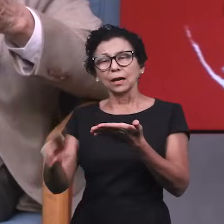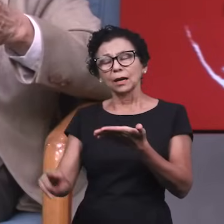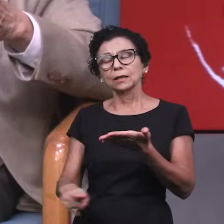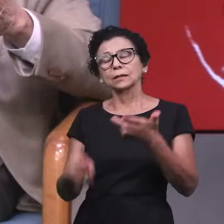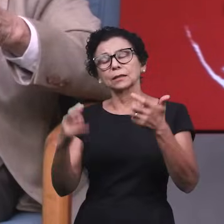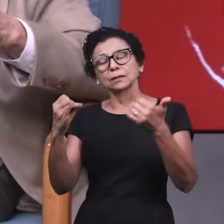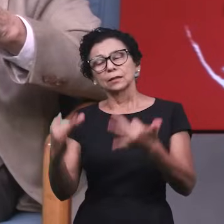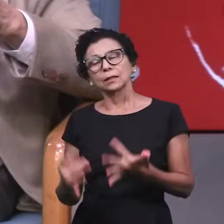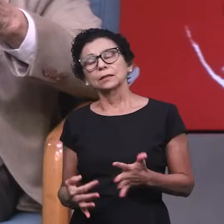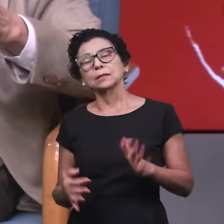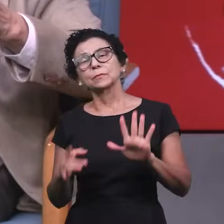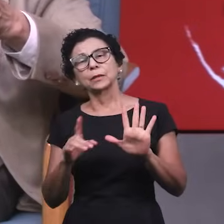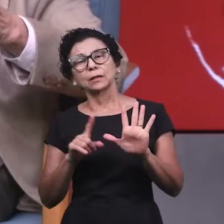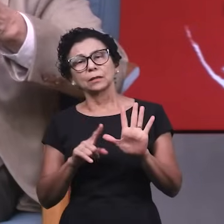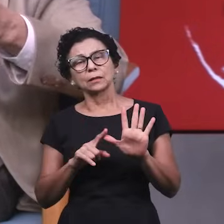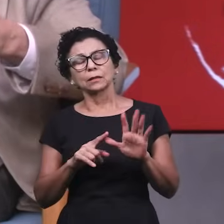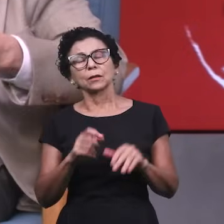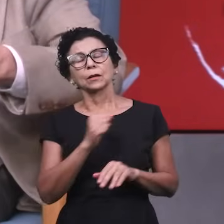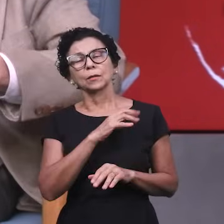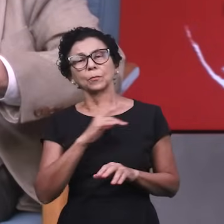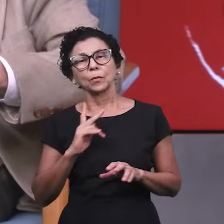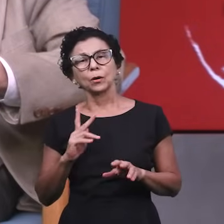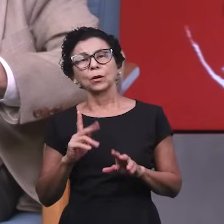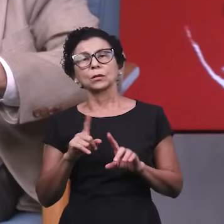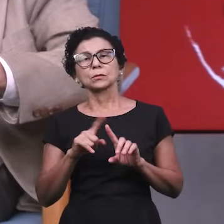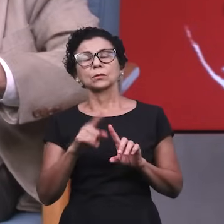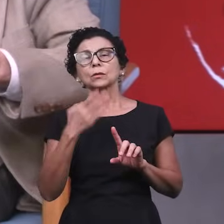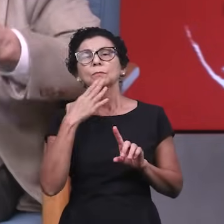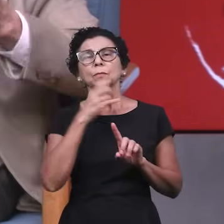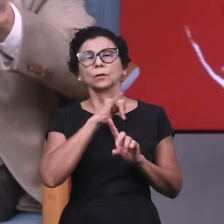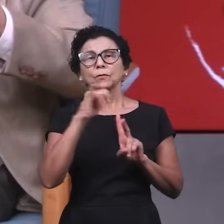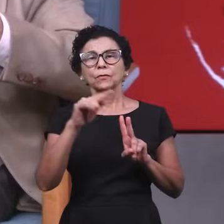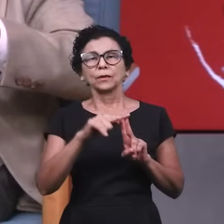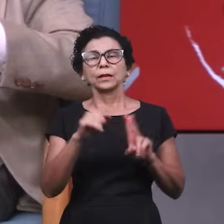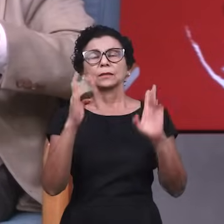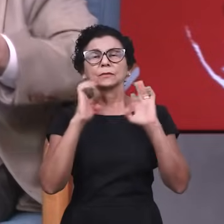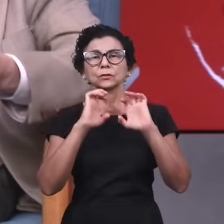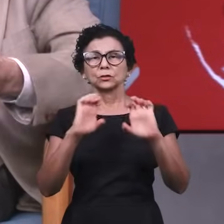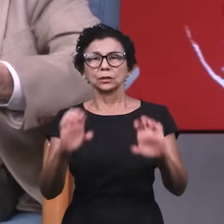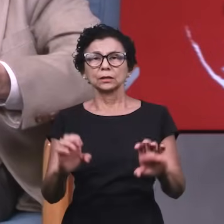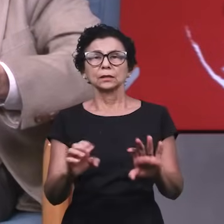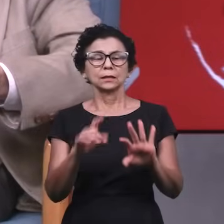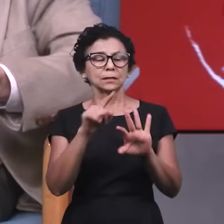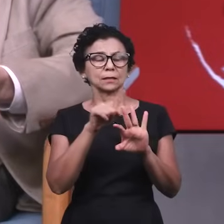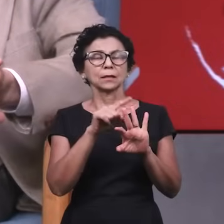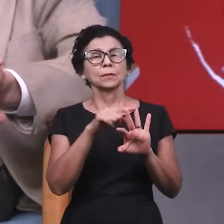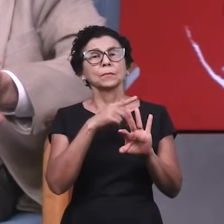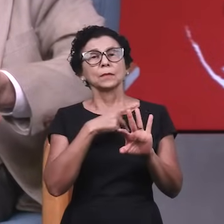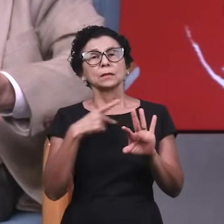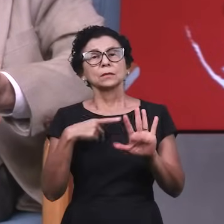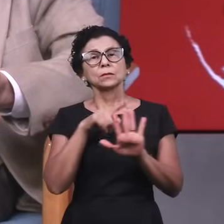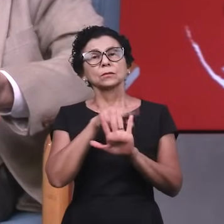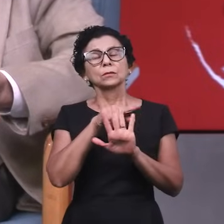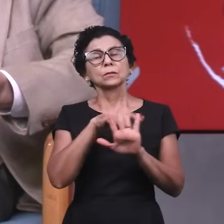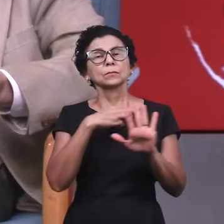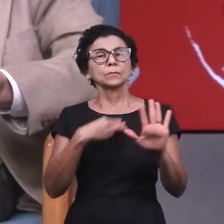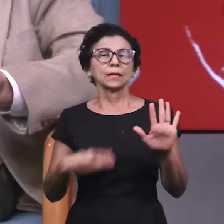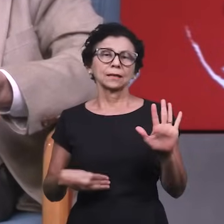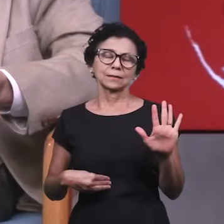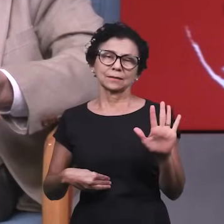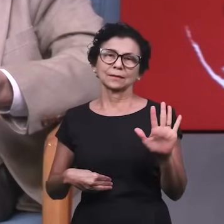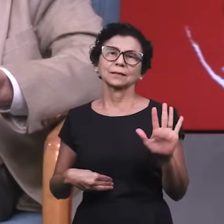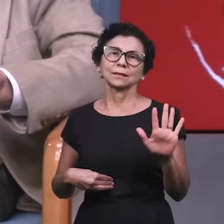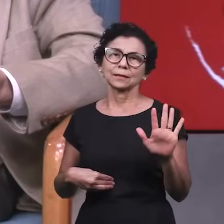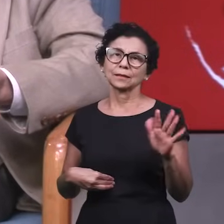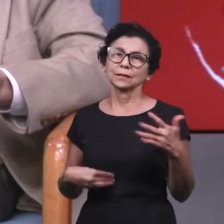apóstolo, profeta, evangelista, pastor e mestre. É o apóstolo Paulo mesmo que ensina,